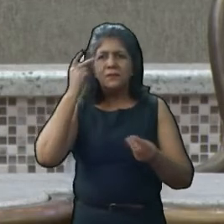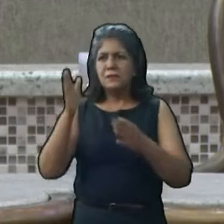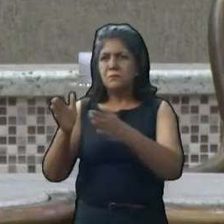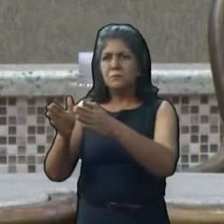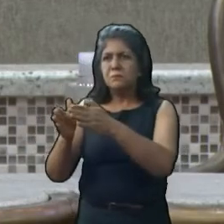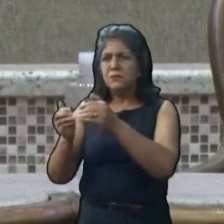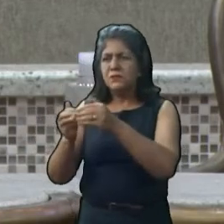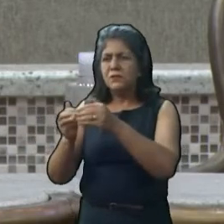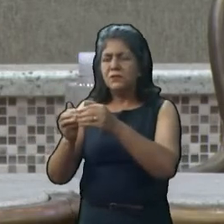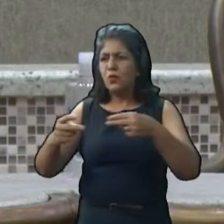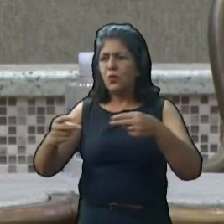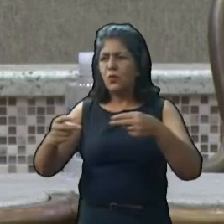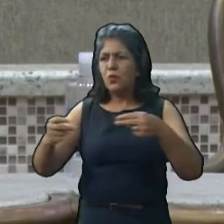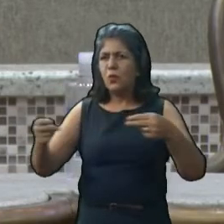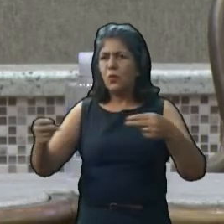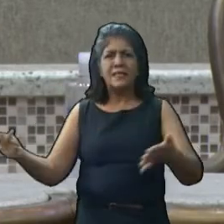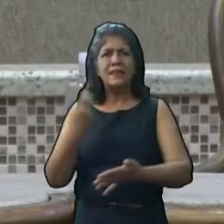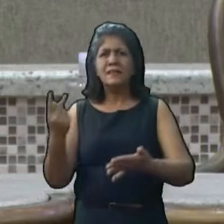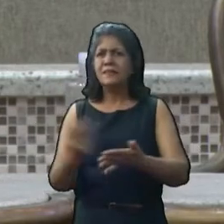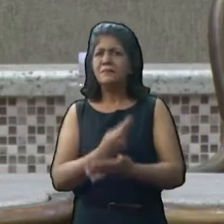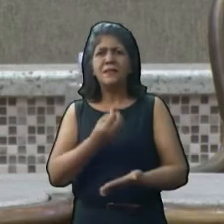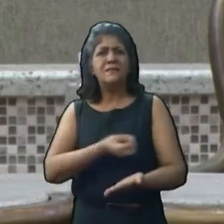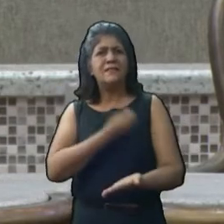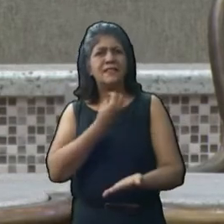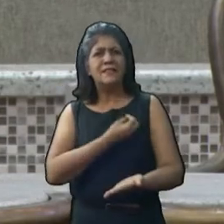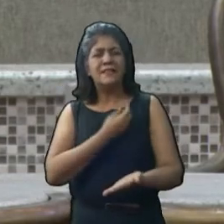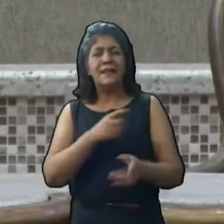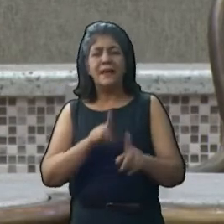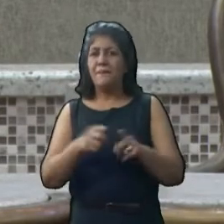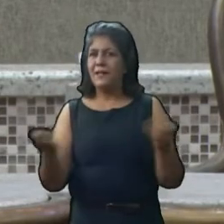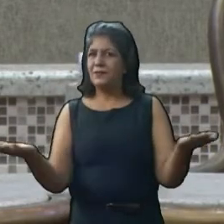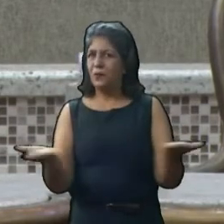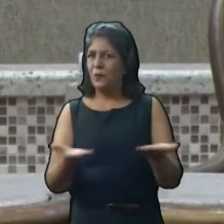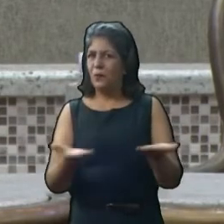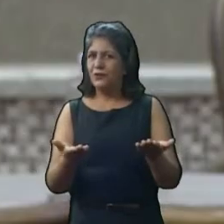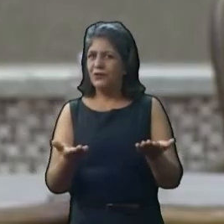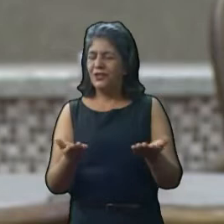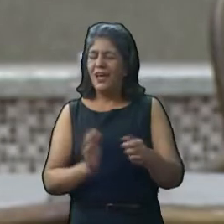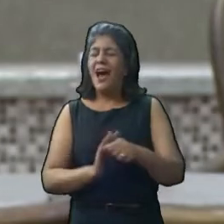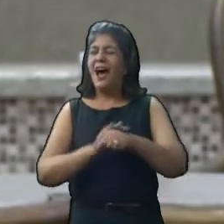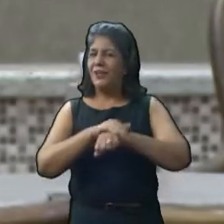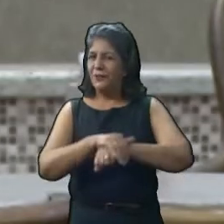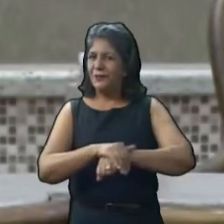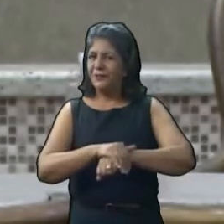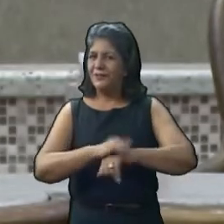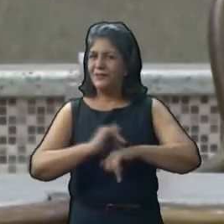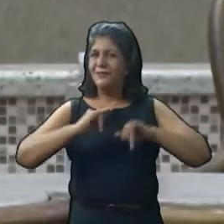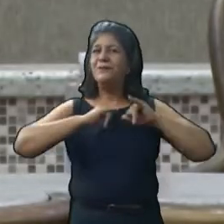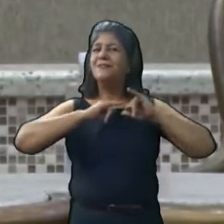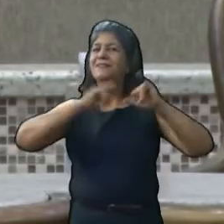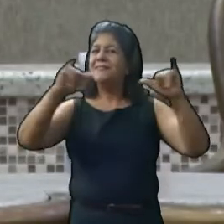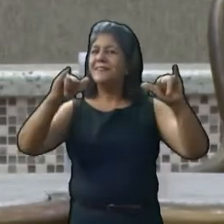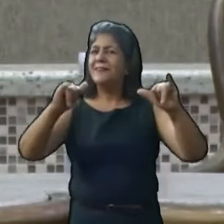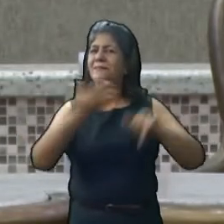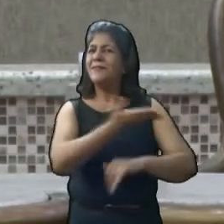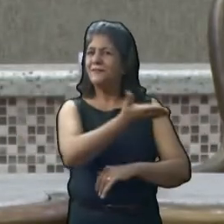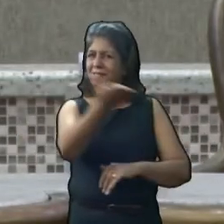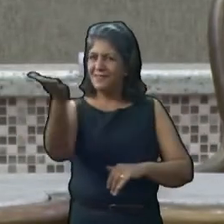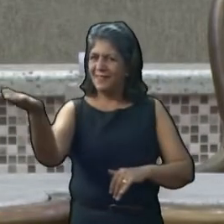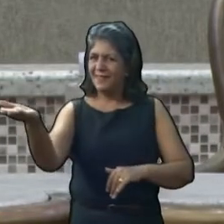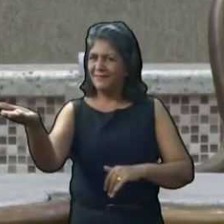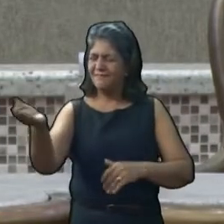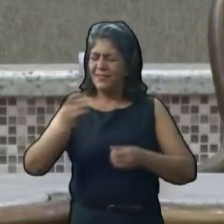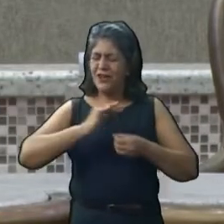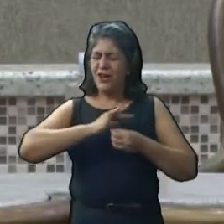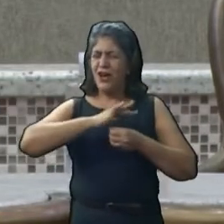é mas nesta noite o desafio de deus para você é esse enche assim do meu espírito santo enchesse do